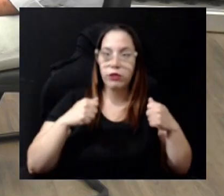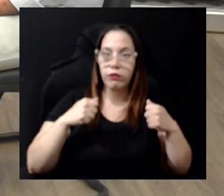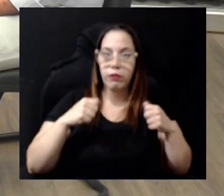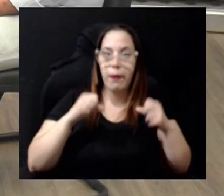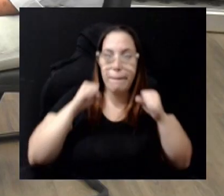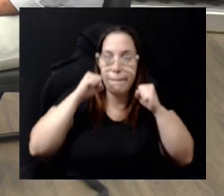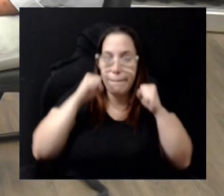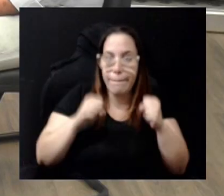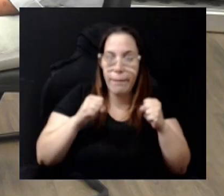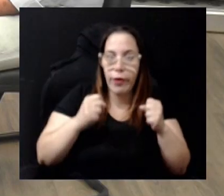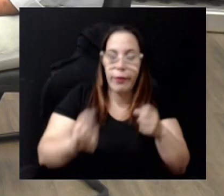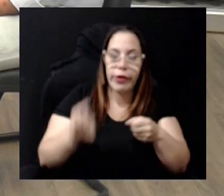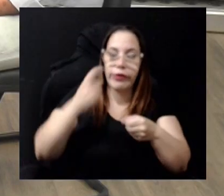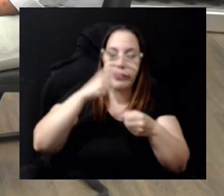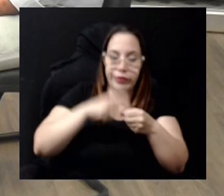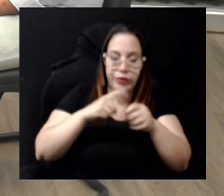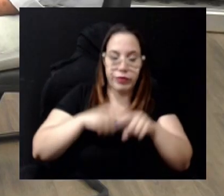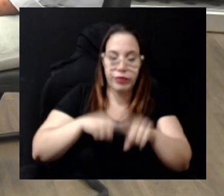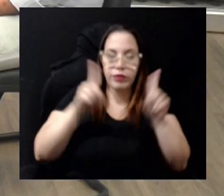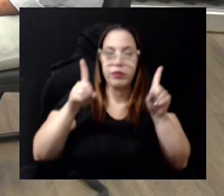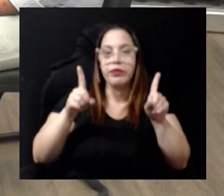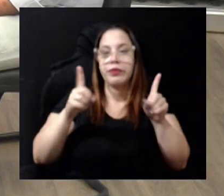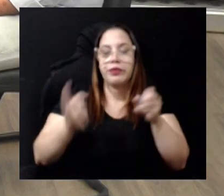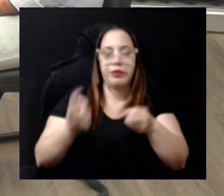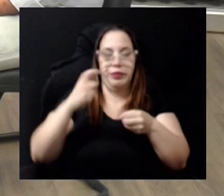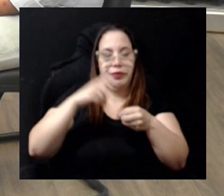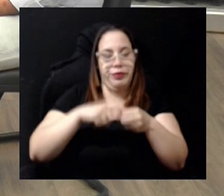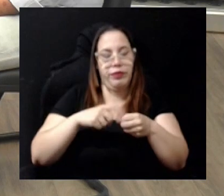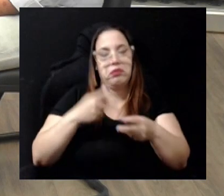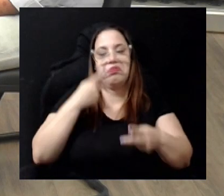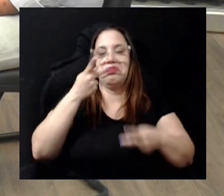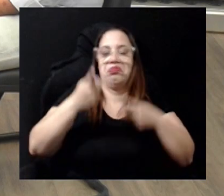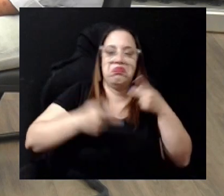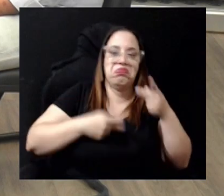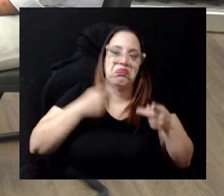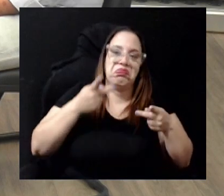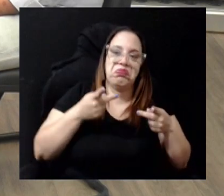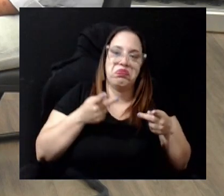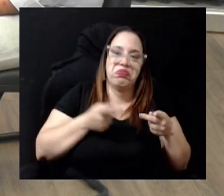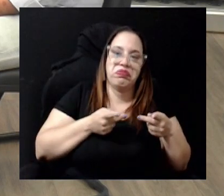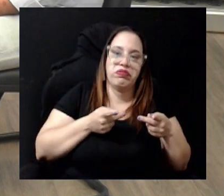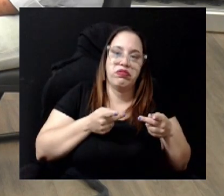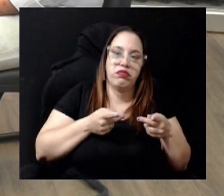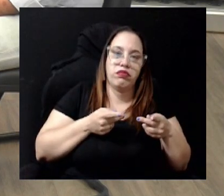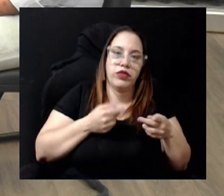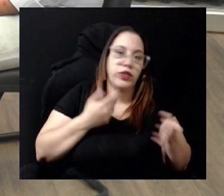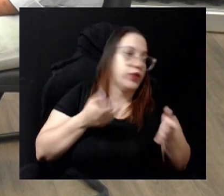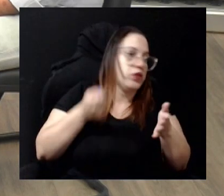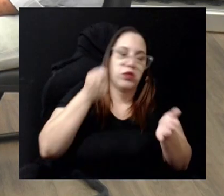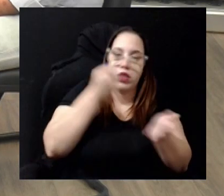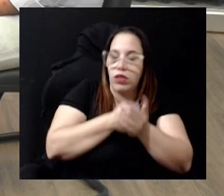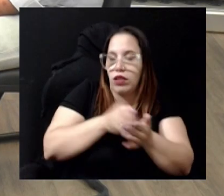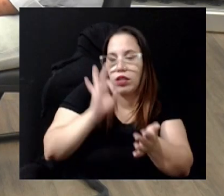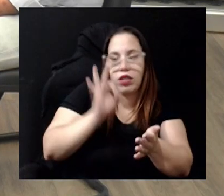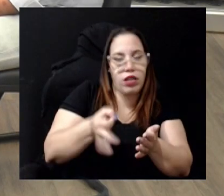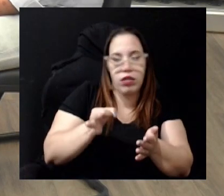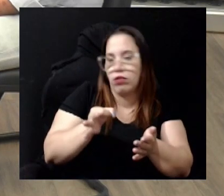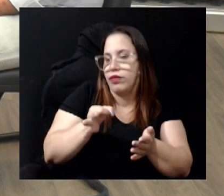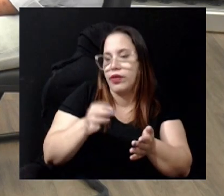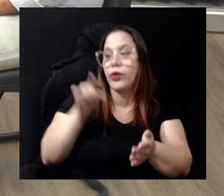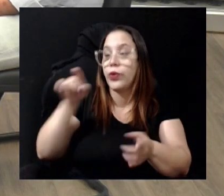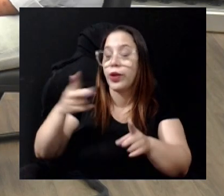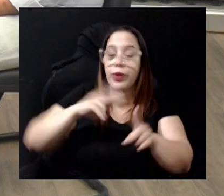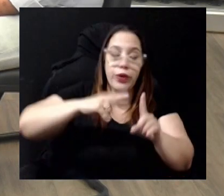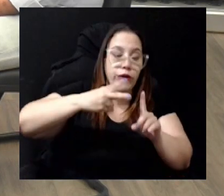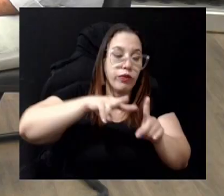volta, mas essa volta ela só está sendo falada, mas não tem nada concreto ainda. No seu ponto de vista, está